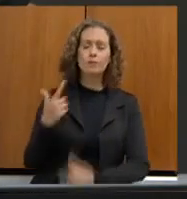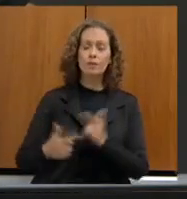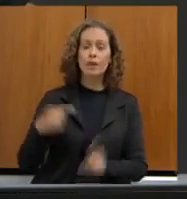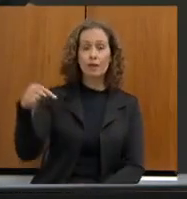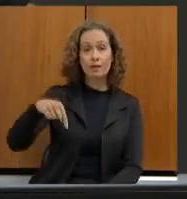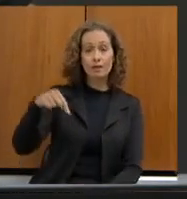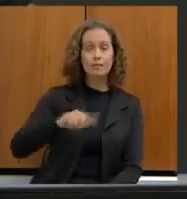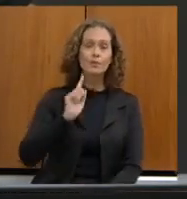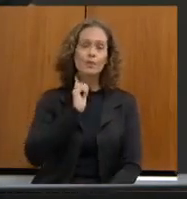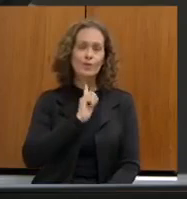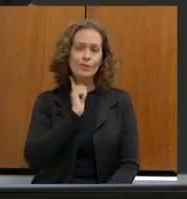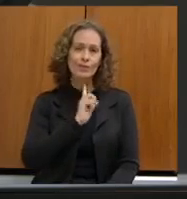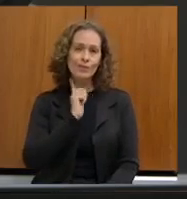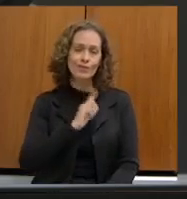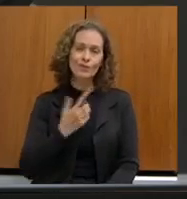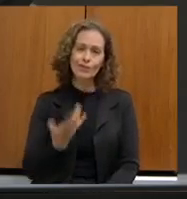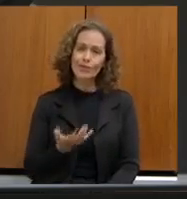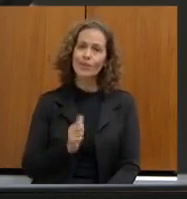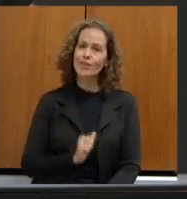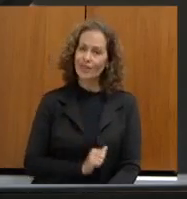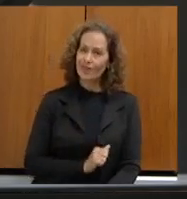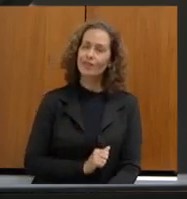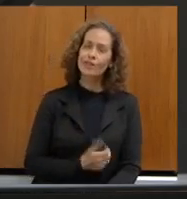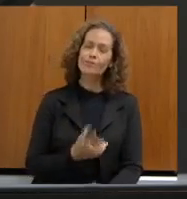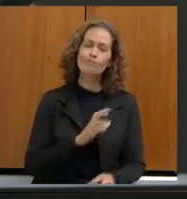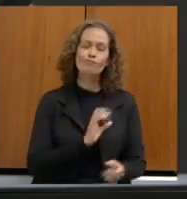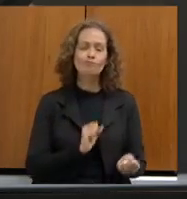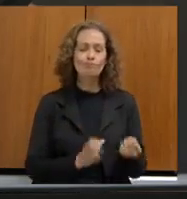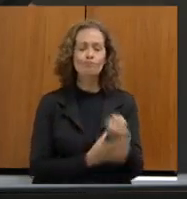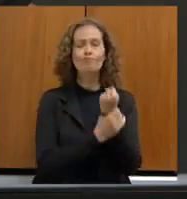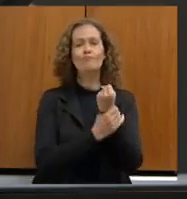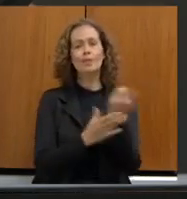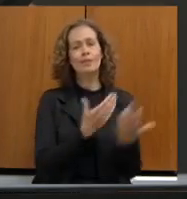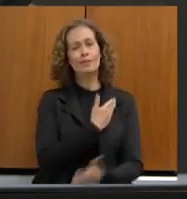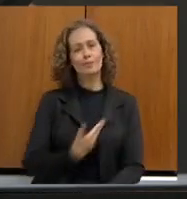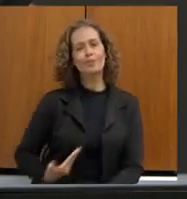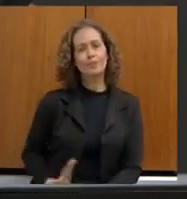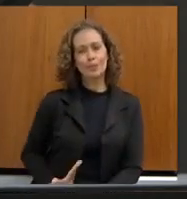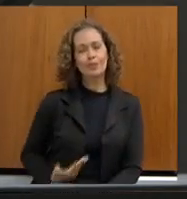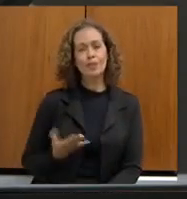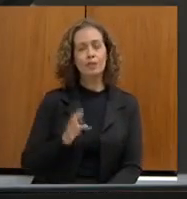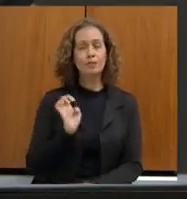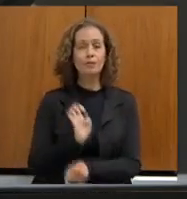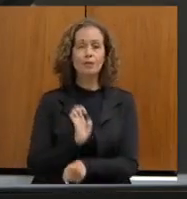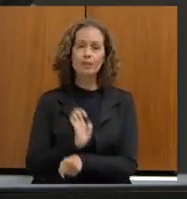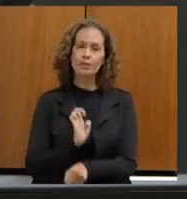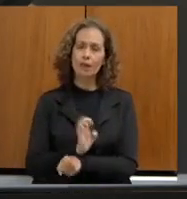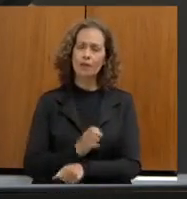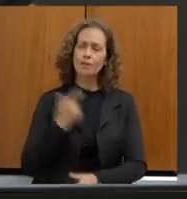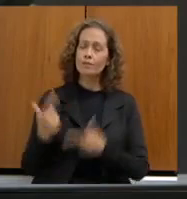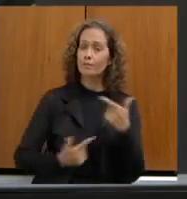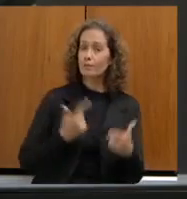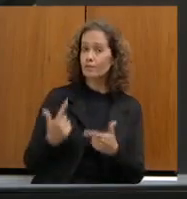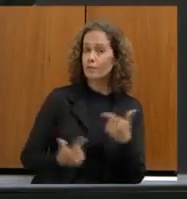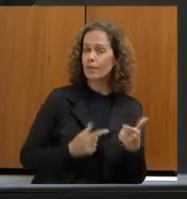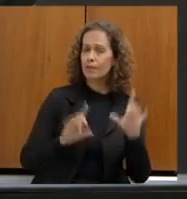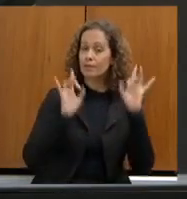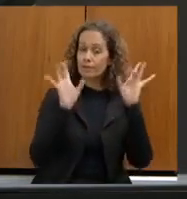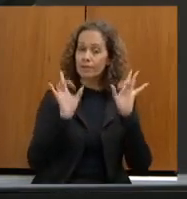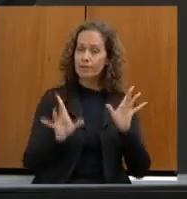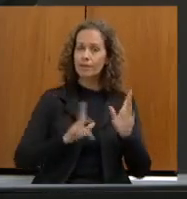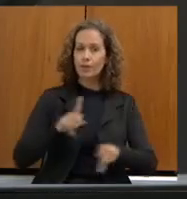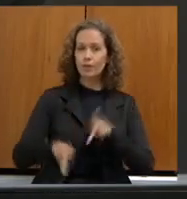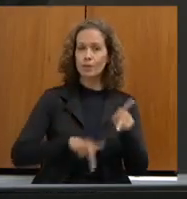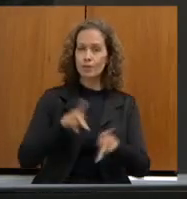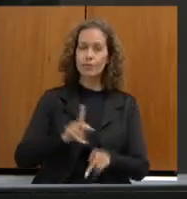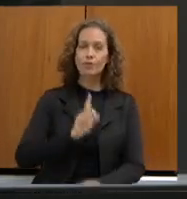estado de Minas Gerais que eles são heróis a segurança pública do nosso estado e presta um serviço inestimável ao povo Mineiro